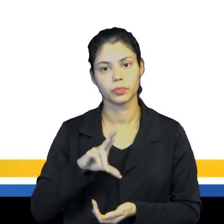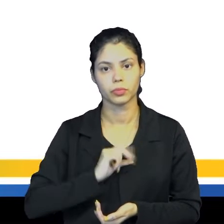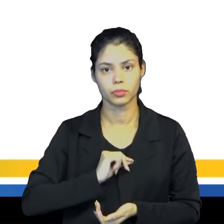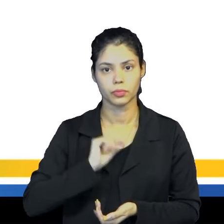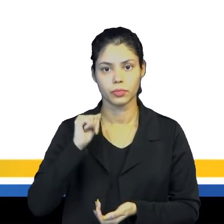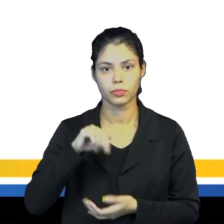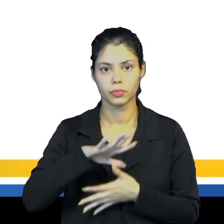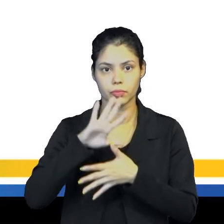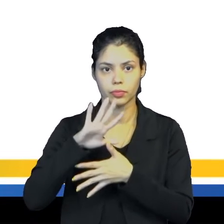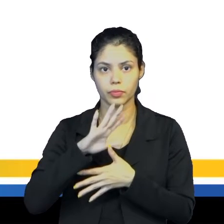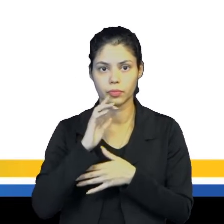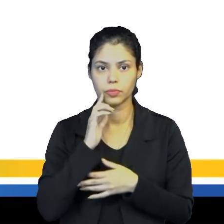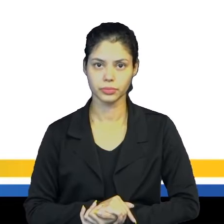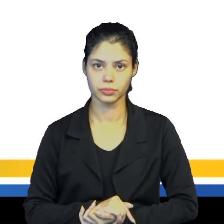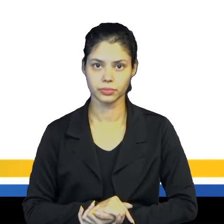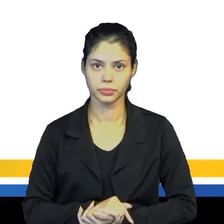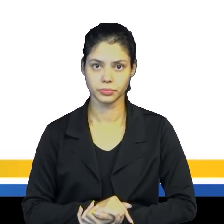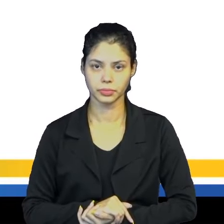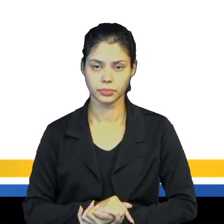nas Américas.